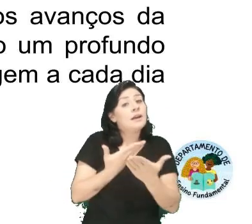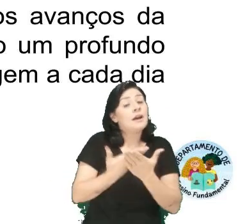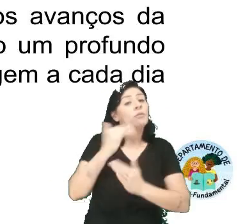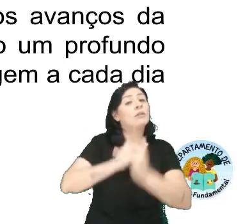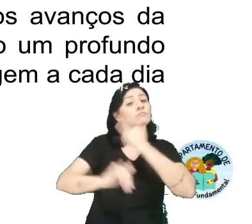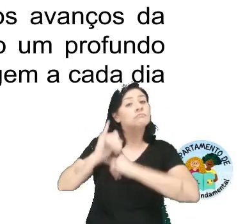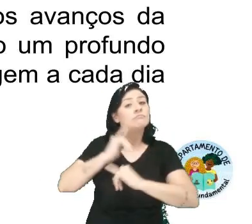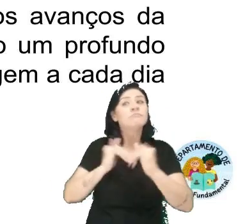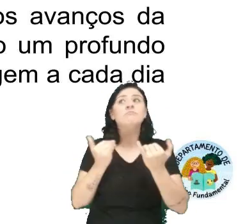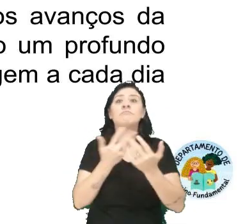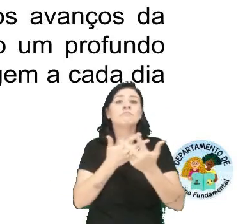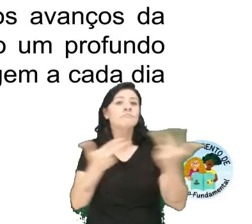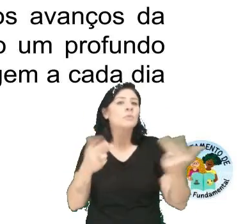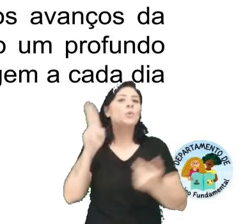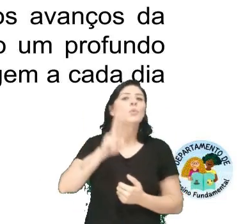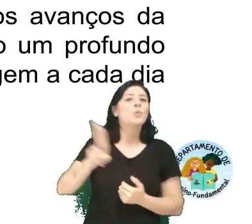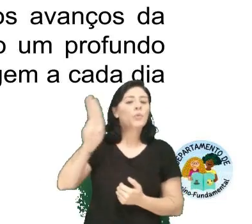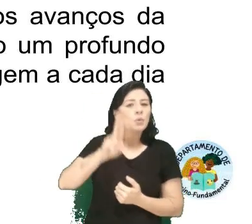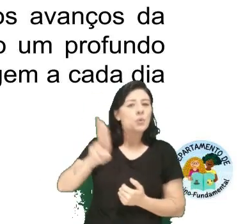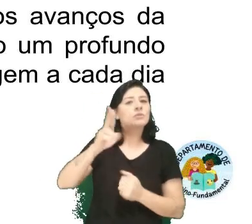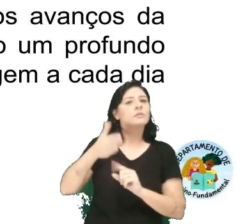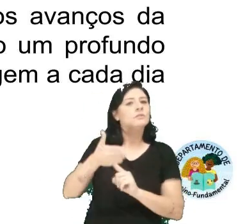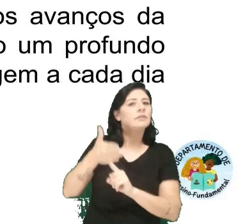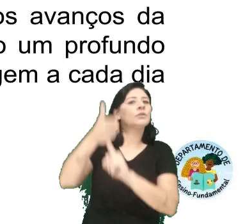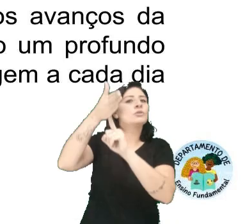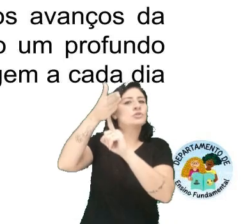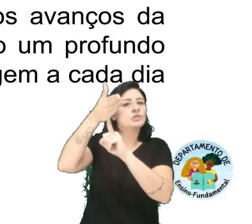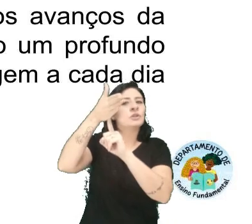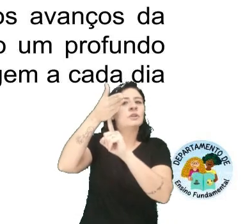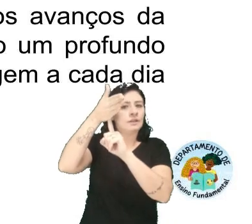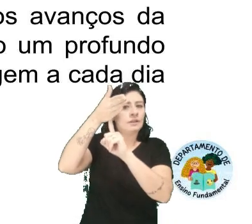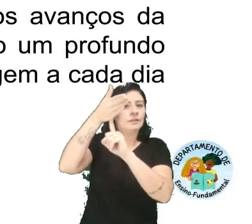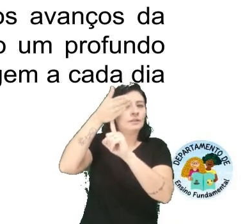prática docente, né? Para que a gente acabe não